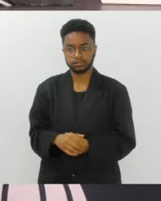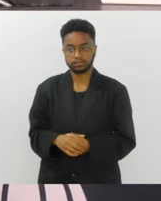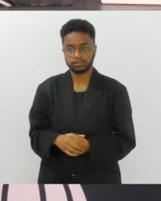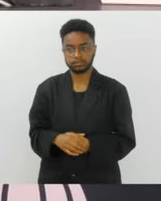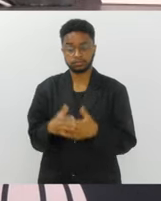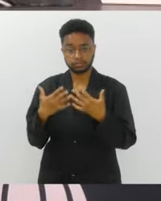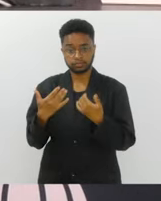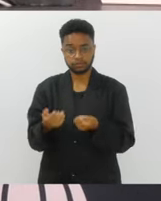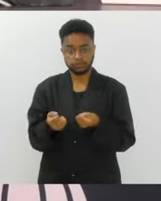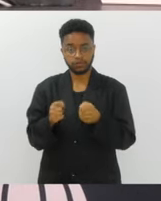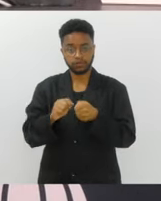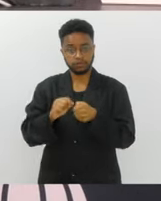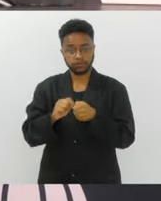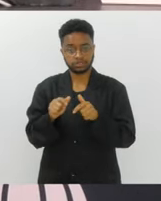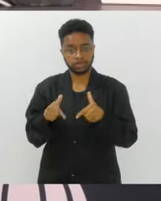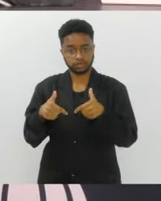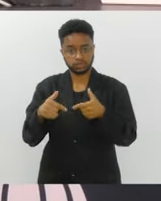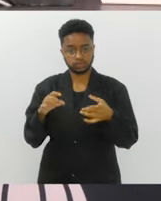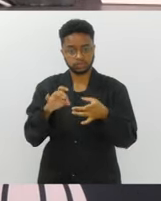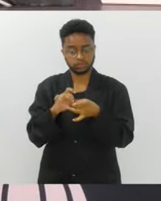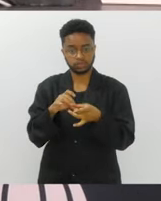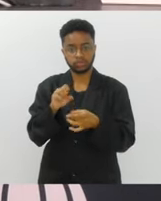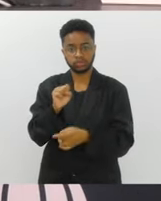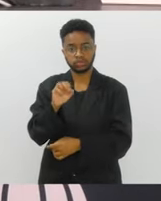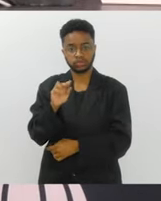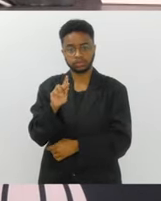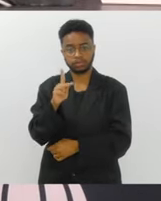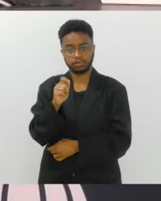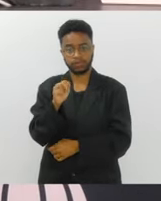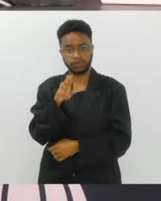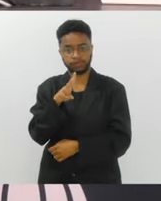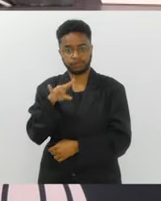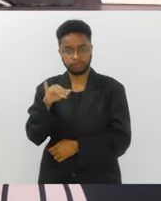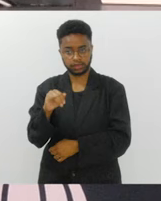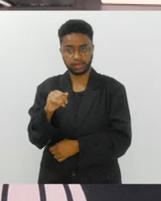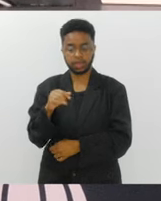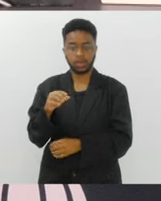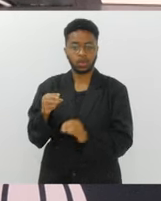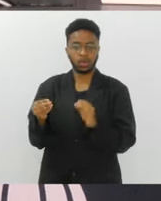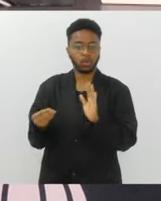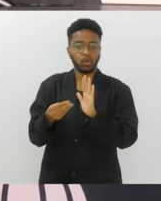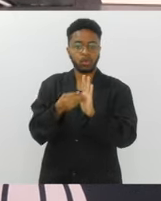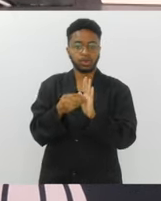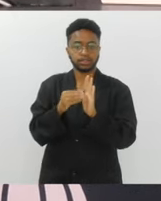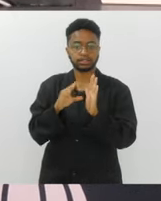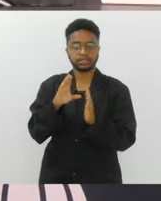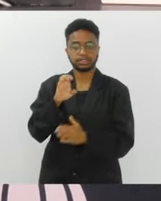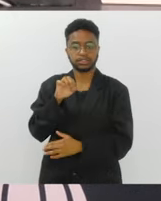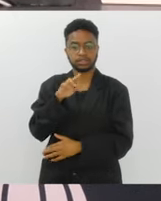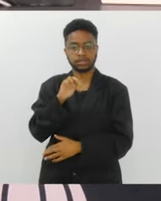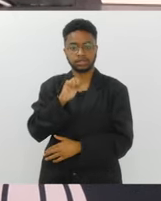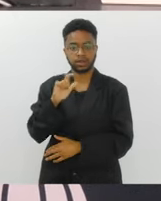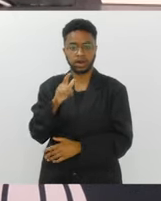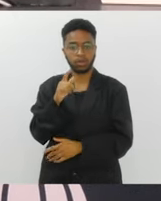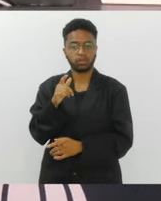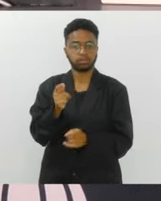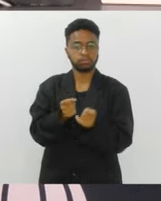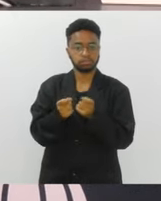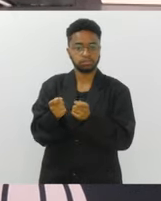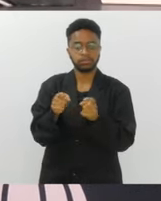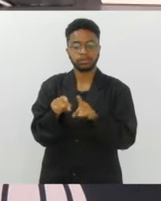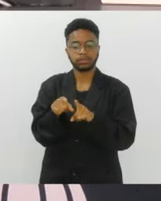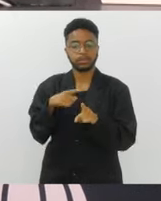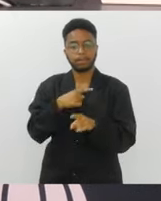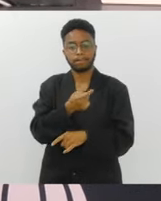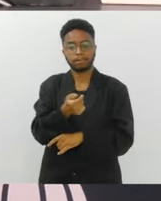fazer uma intervenção na Supervia, bota a central logística para tomar conta disso, com poucos funcionários que